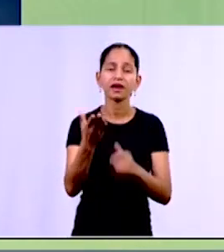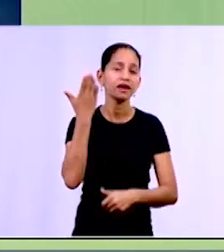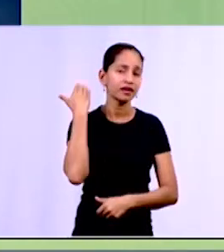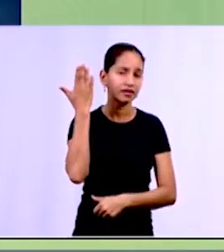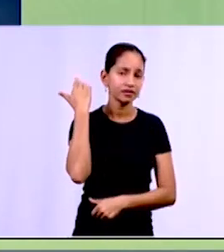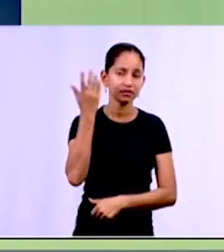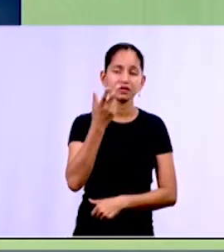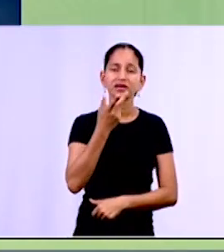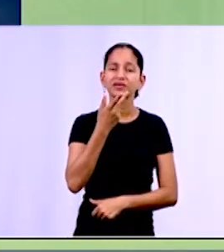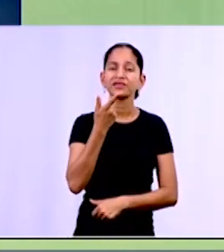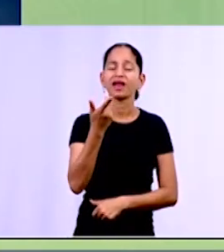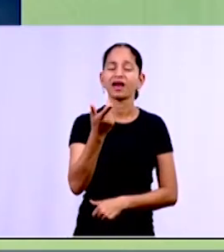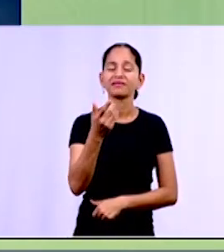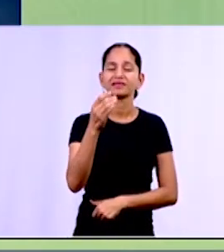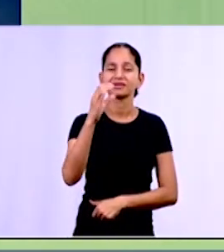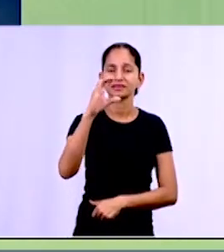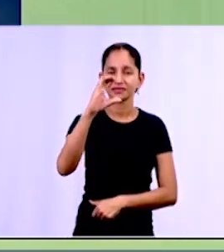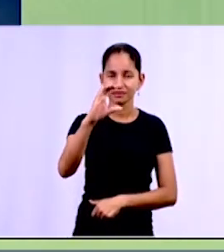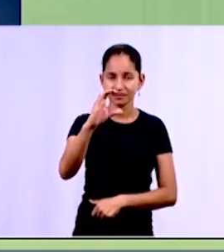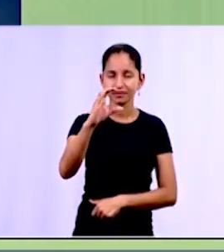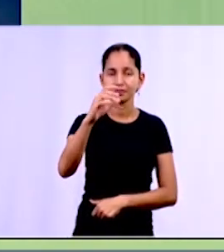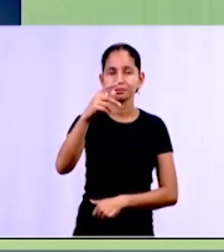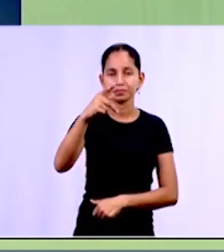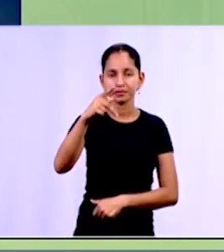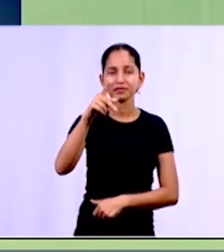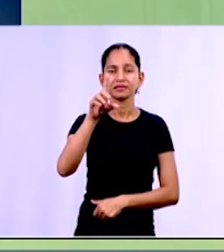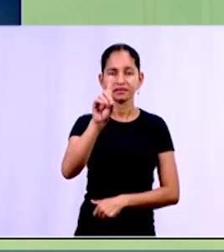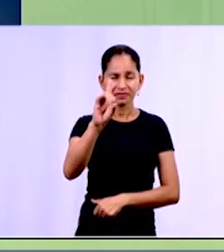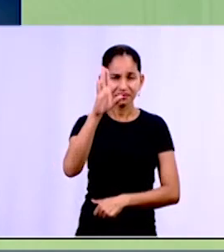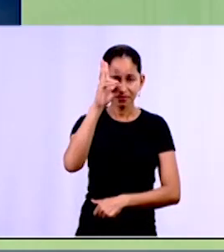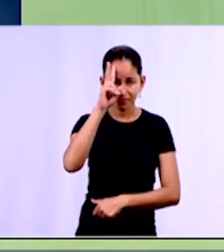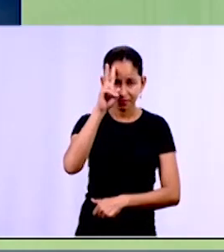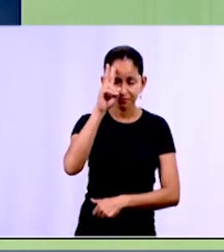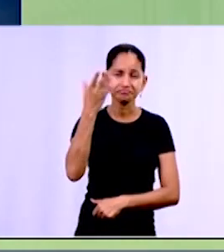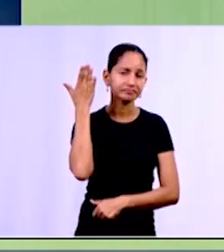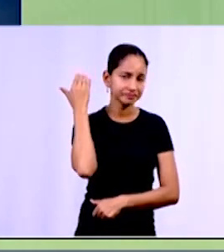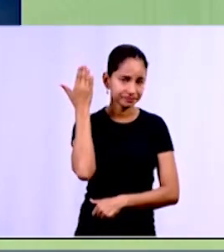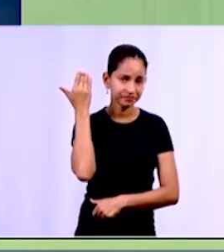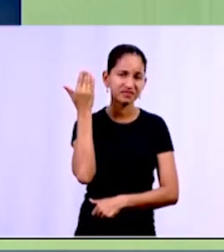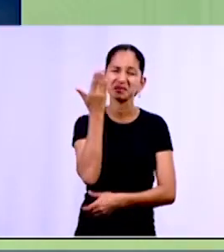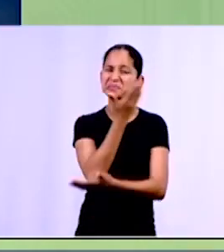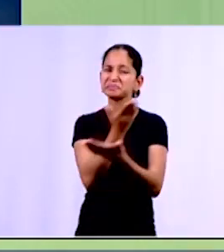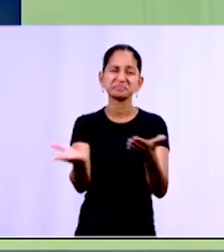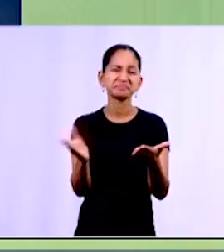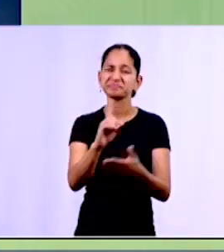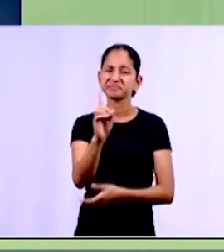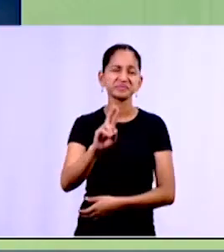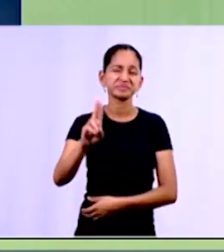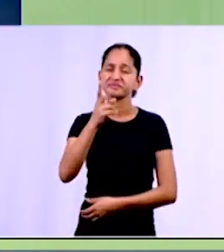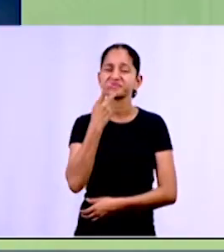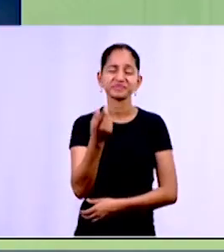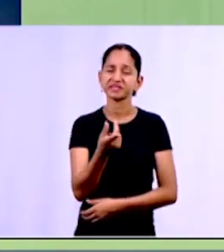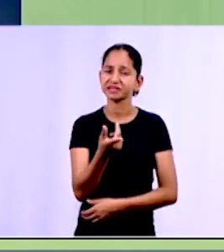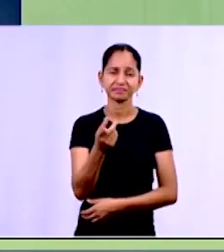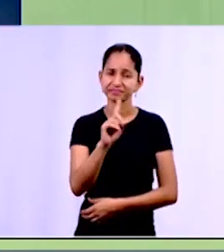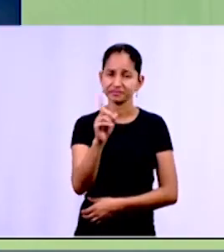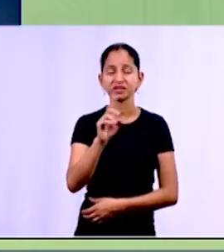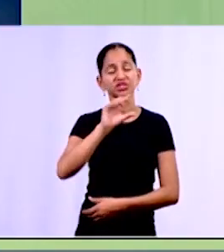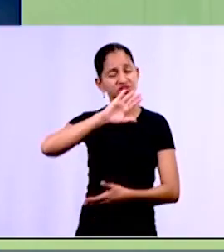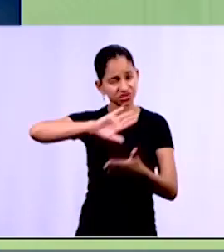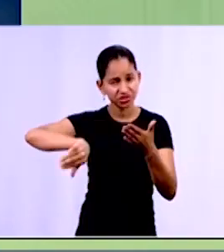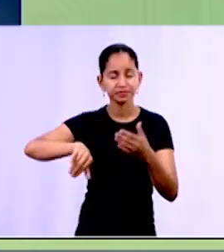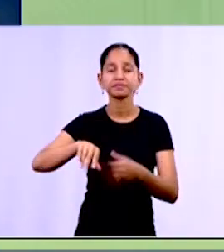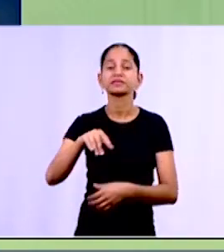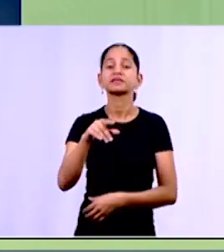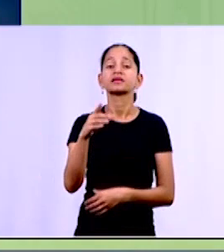Antigamente falava CPD, olha aqui, Centro de Processamento de Dados, só que essa palavra caiu em desuso. Nós falamos hoje